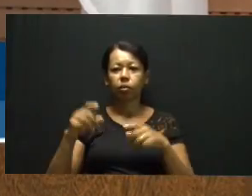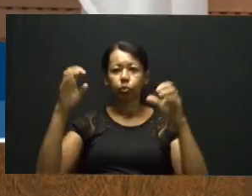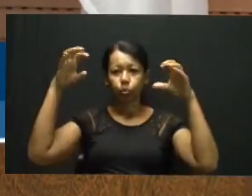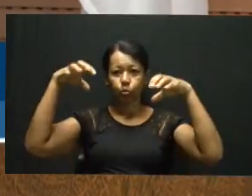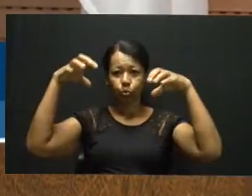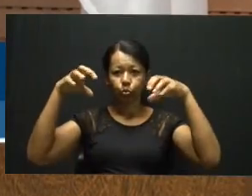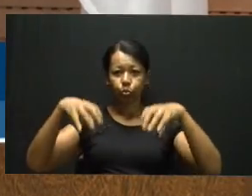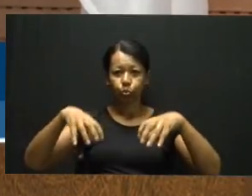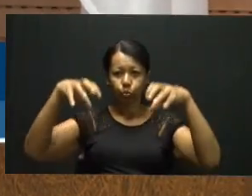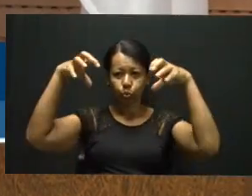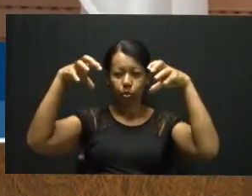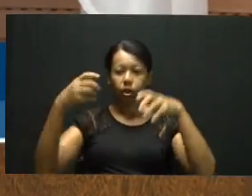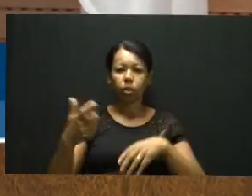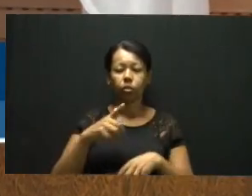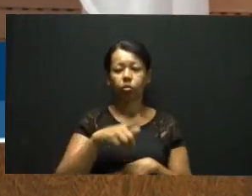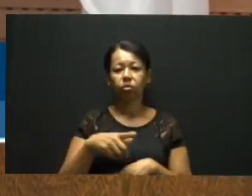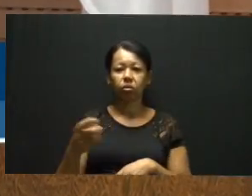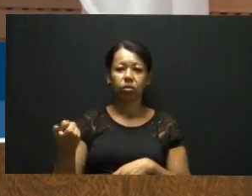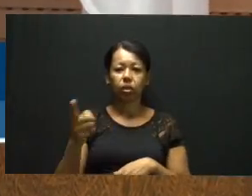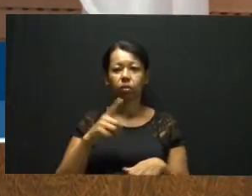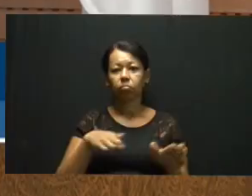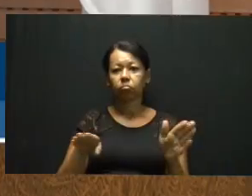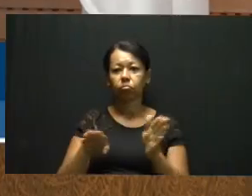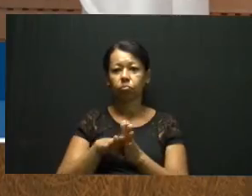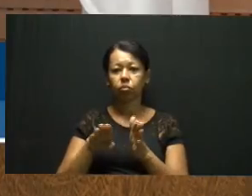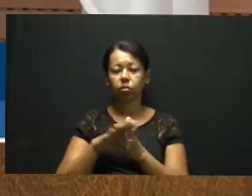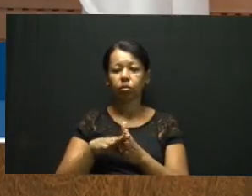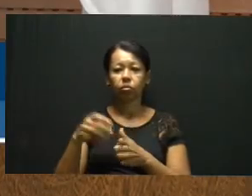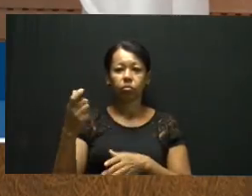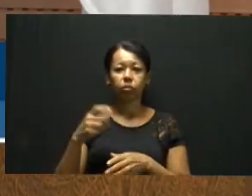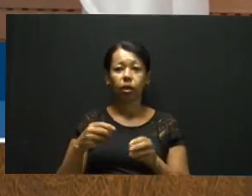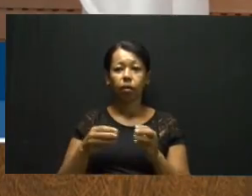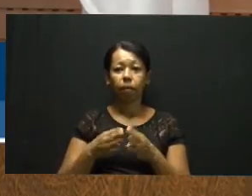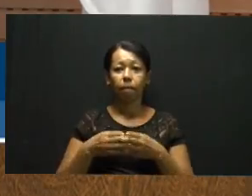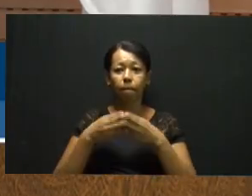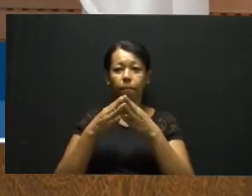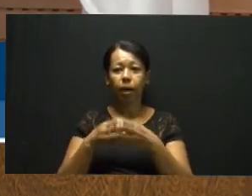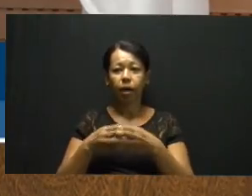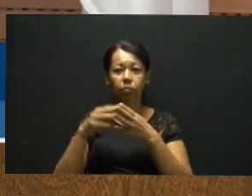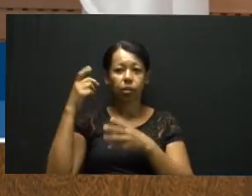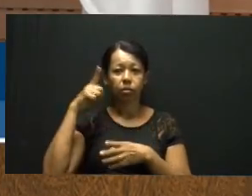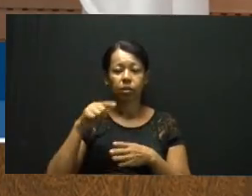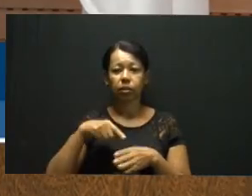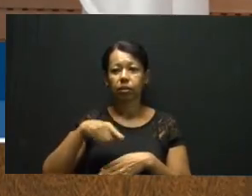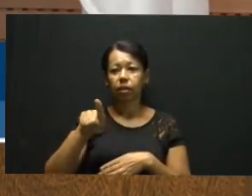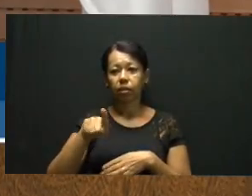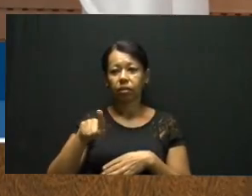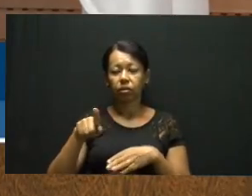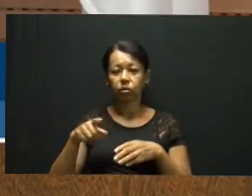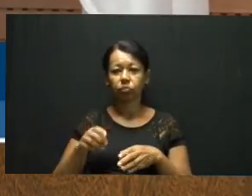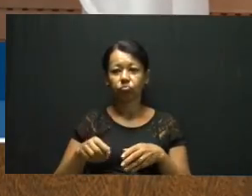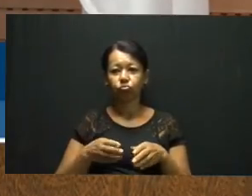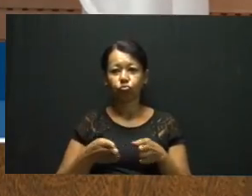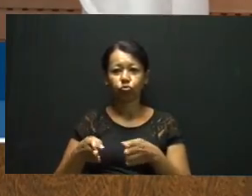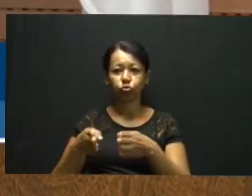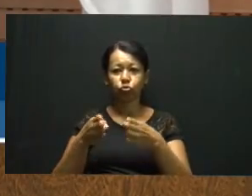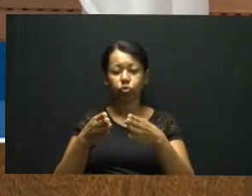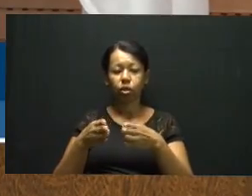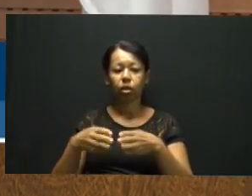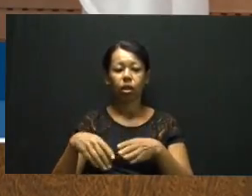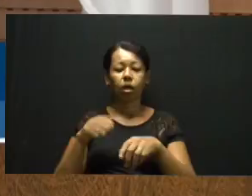e outros que chegaram a comprar barcos para escapar das enchentes e auxiliar os vizinhos,